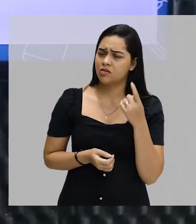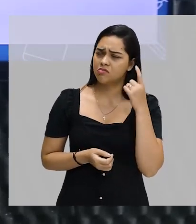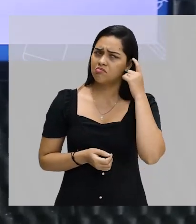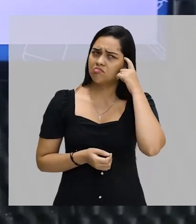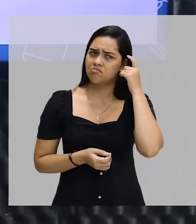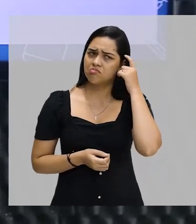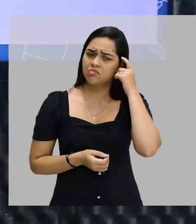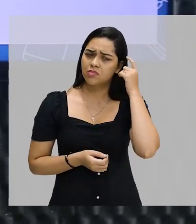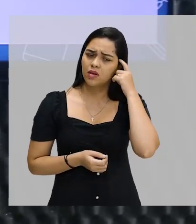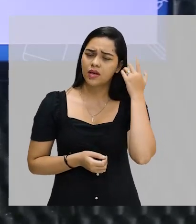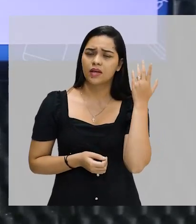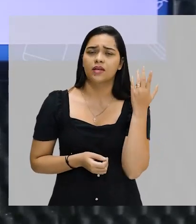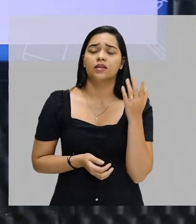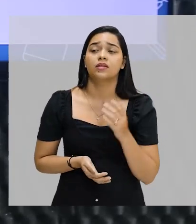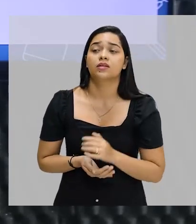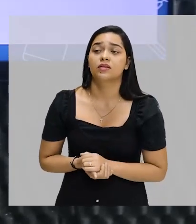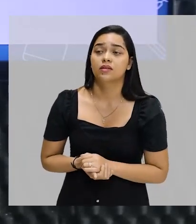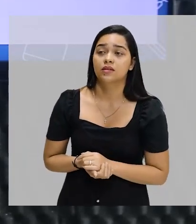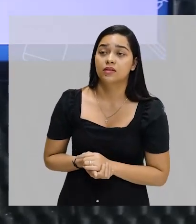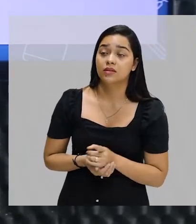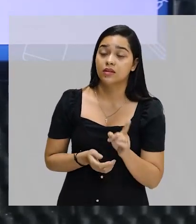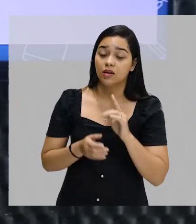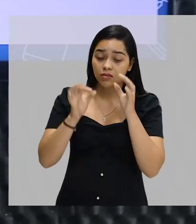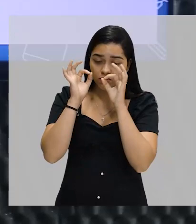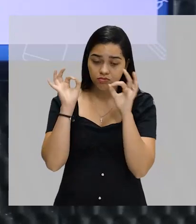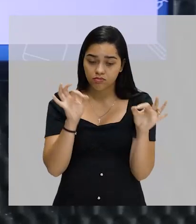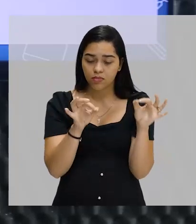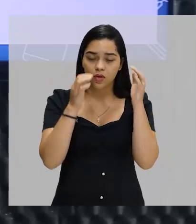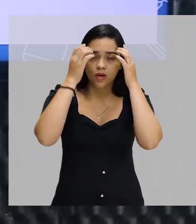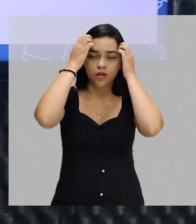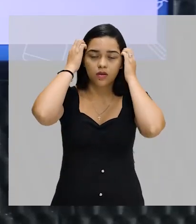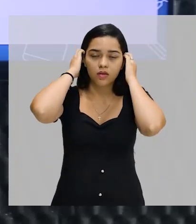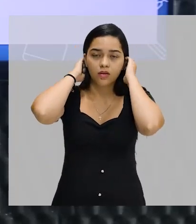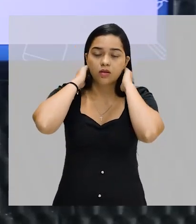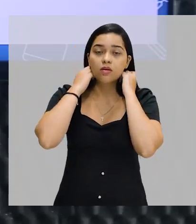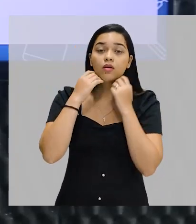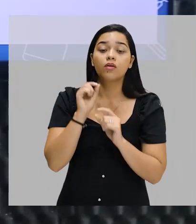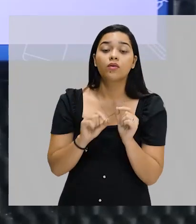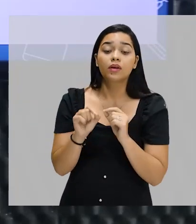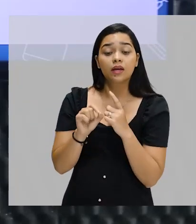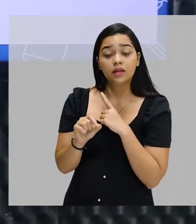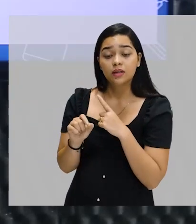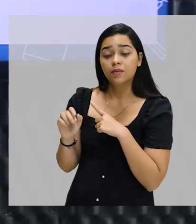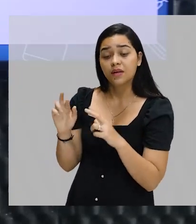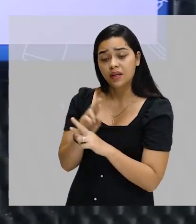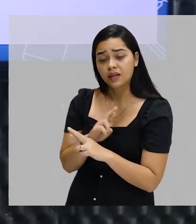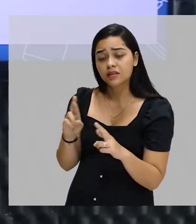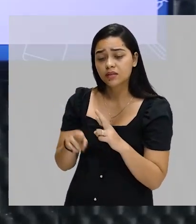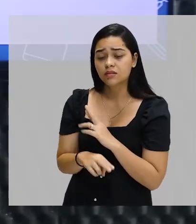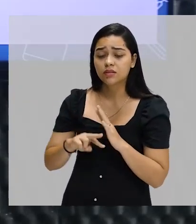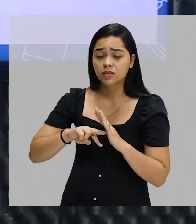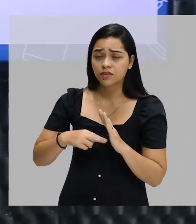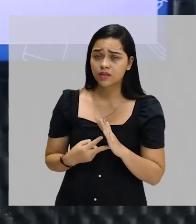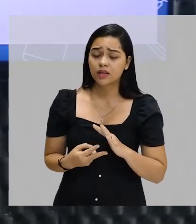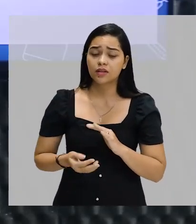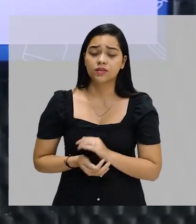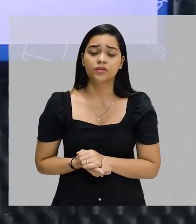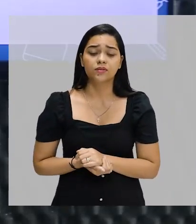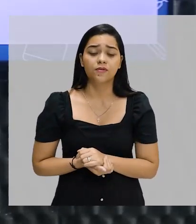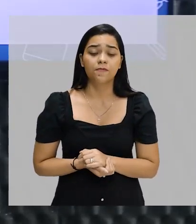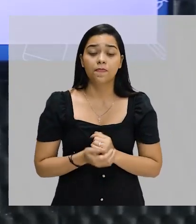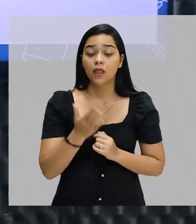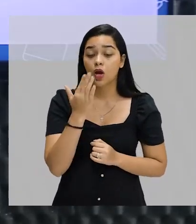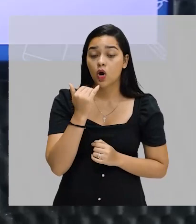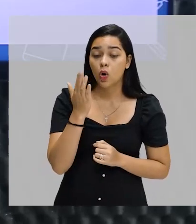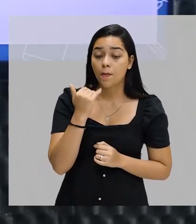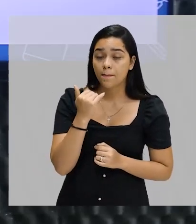toca, a gente nem se dá conta, a gente nem presta atenção, né, que há uma relação de sentido. Olha aqui, ó. Comeu